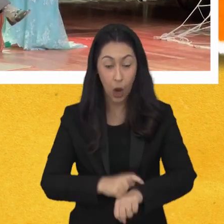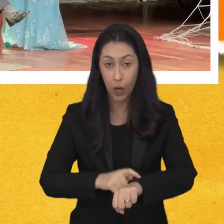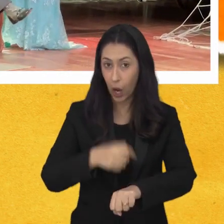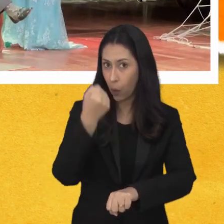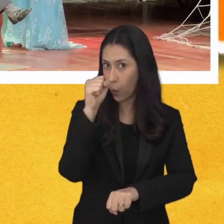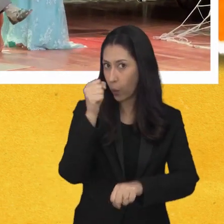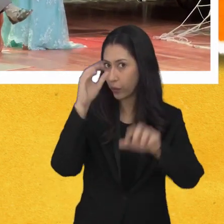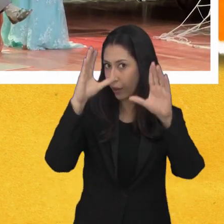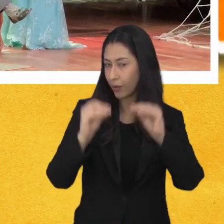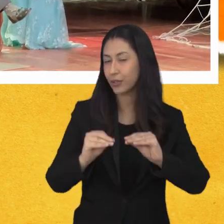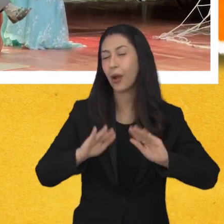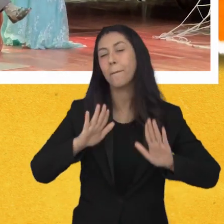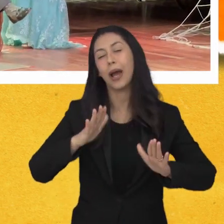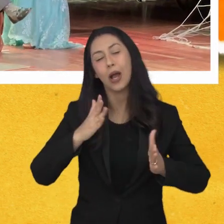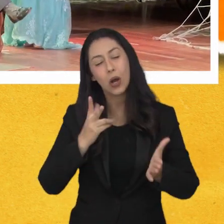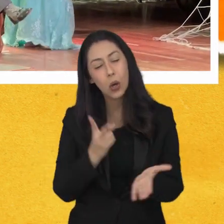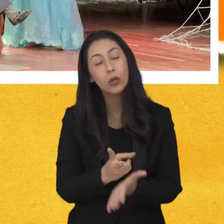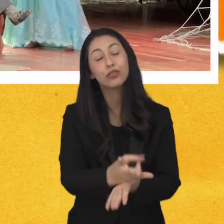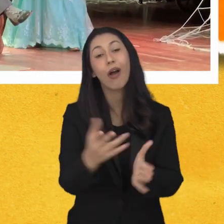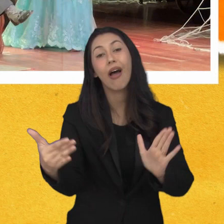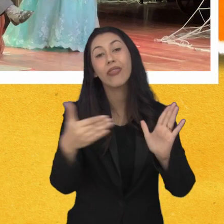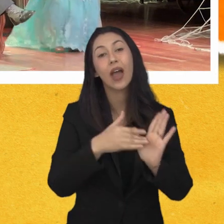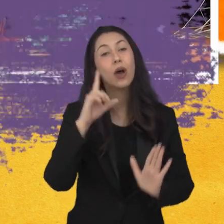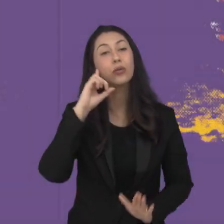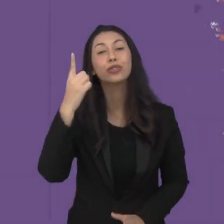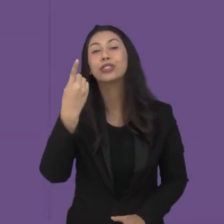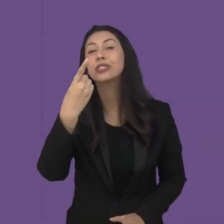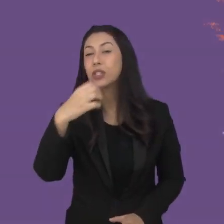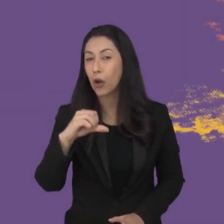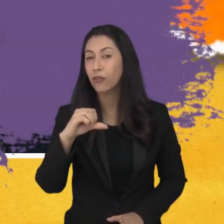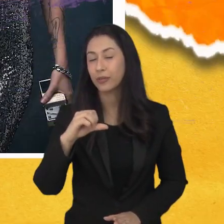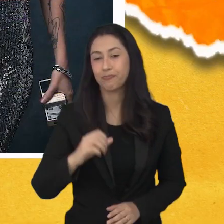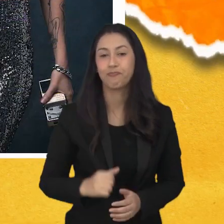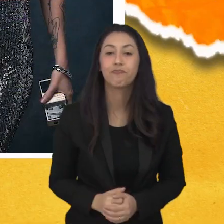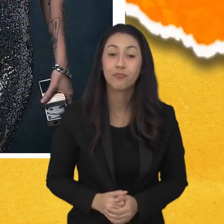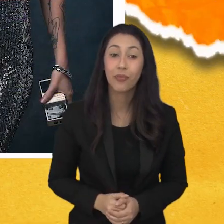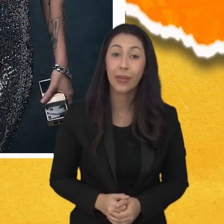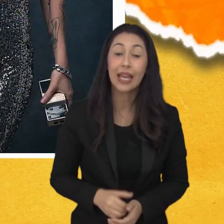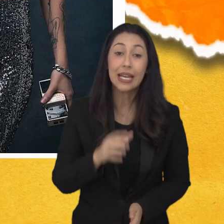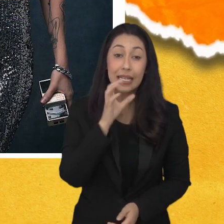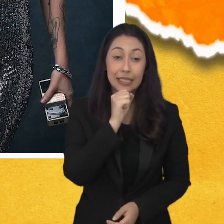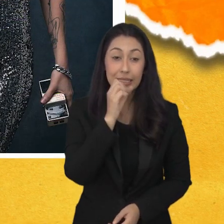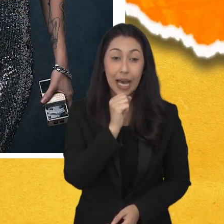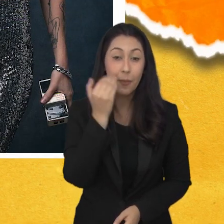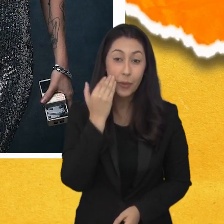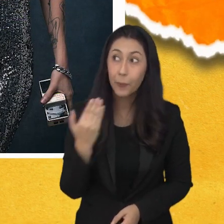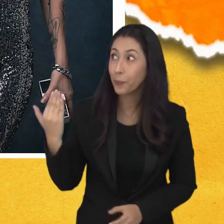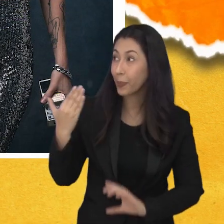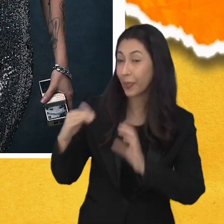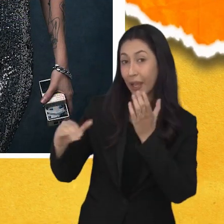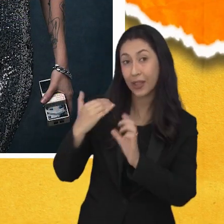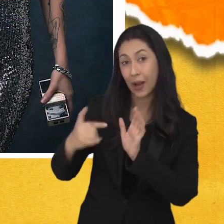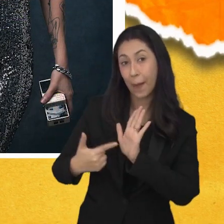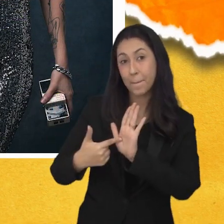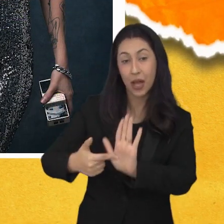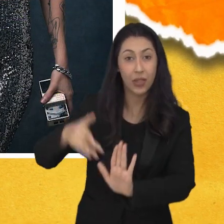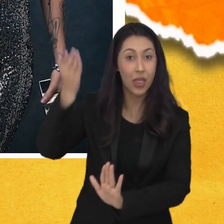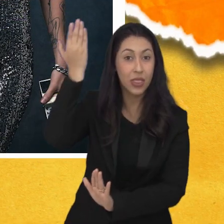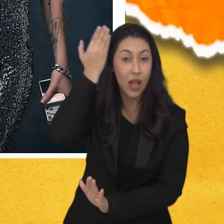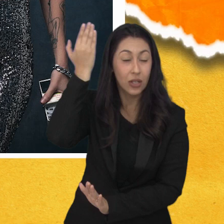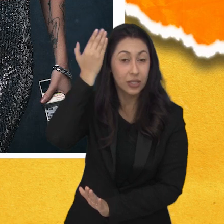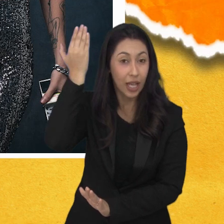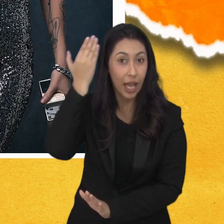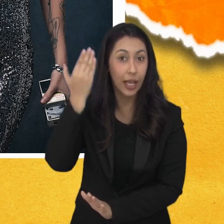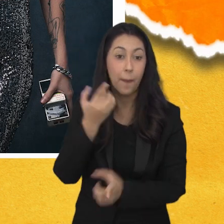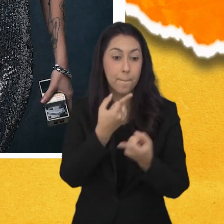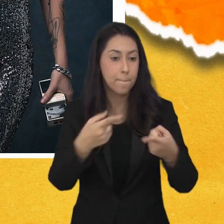da noite, mas a programação segue até o dia 19 de maio. Neste sábado, a cantora Ana Canhas apresenta no Sesc o